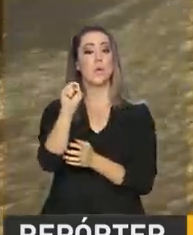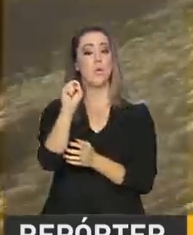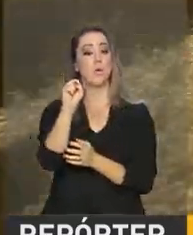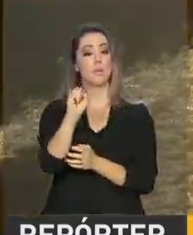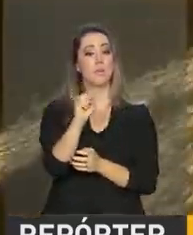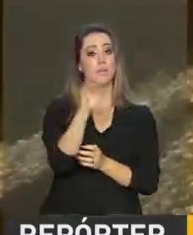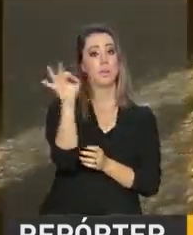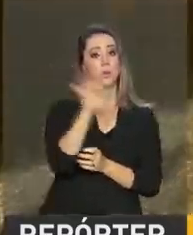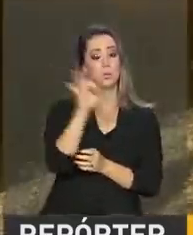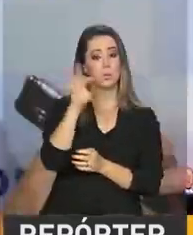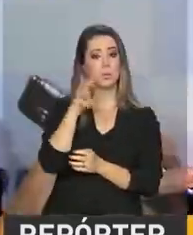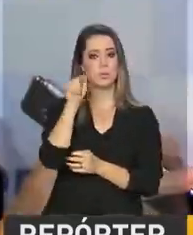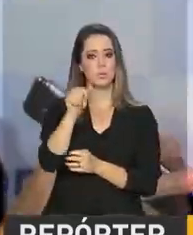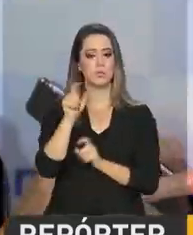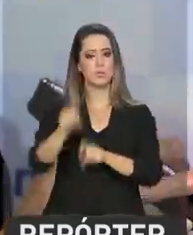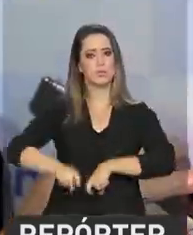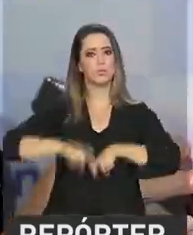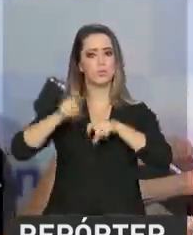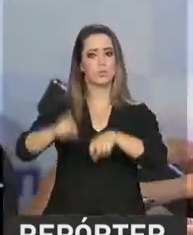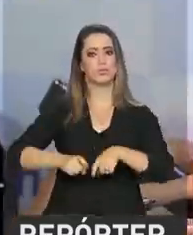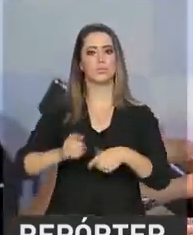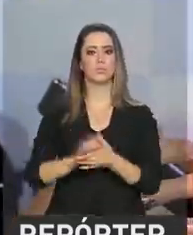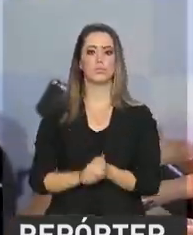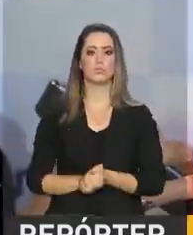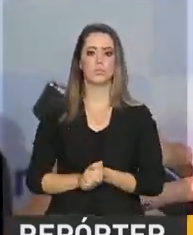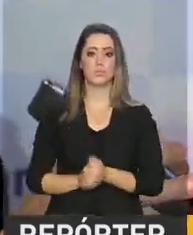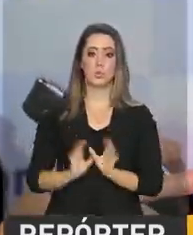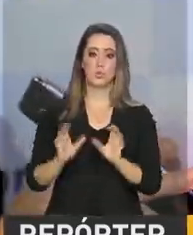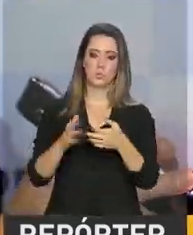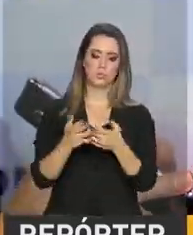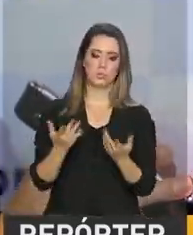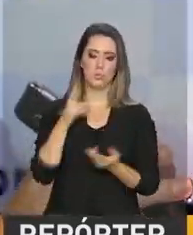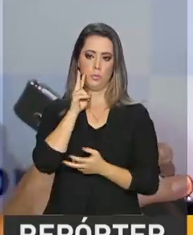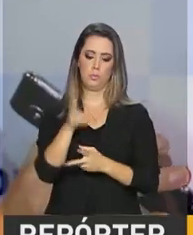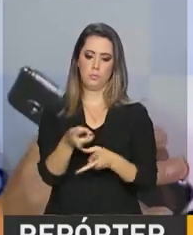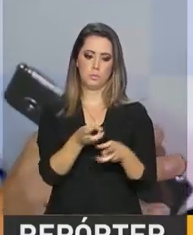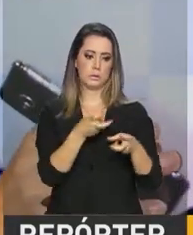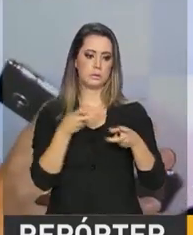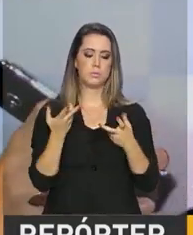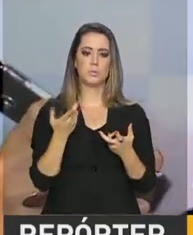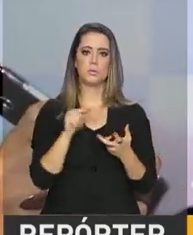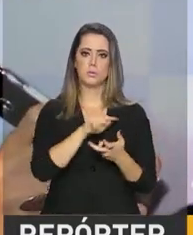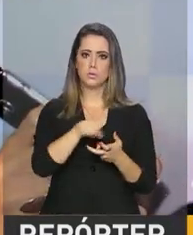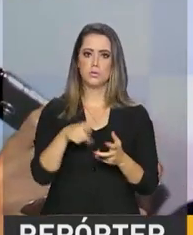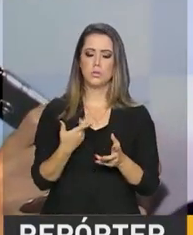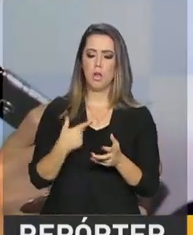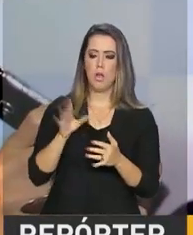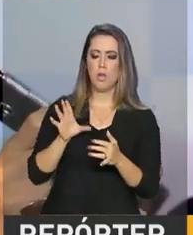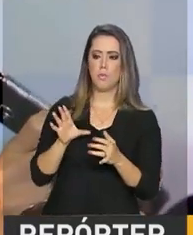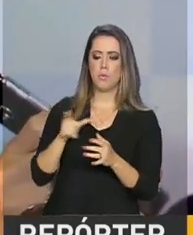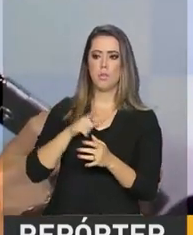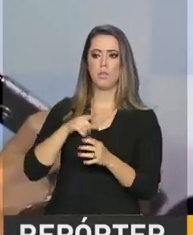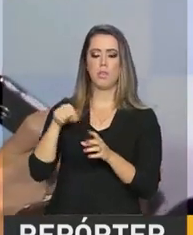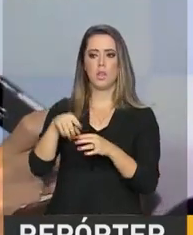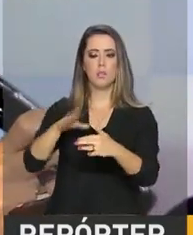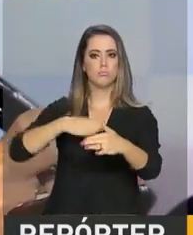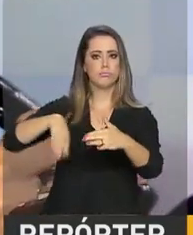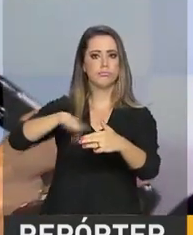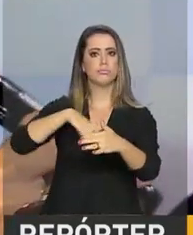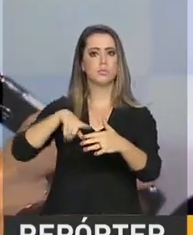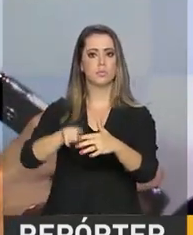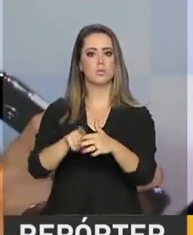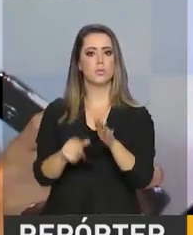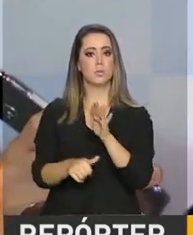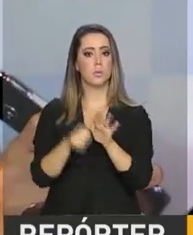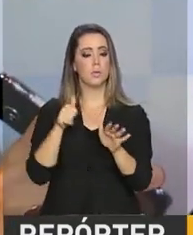de tudo o que é cultivado o produtor observa uma série de fatores e observa ao estoque eles observa entrada da safra do